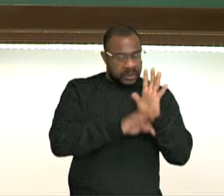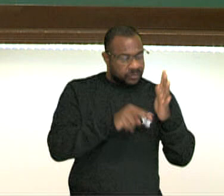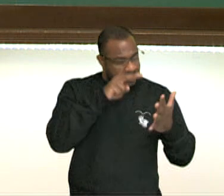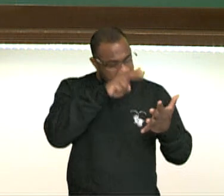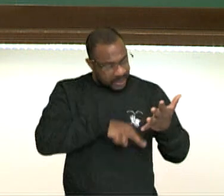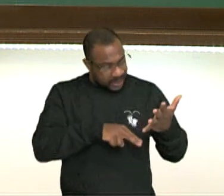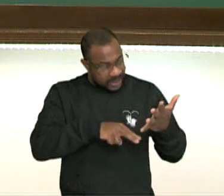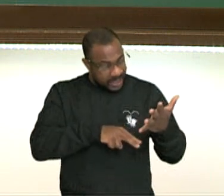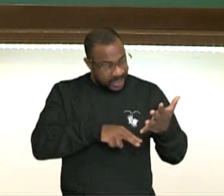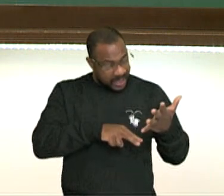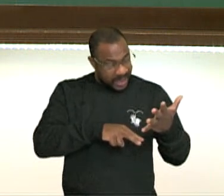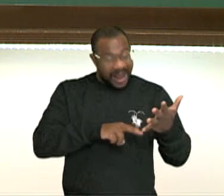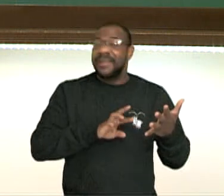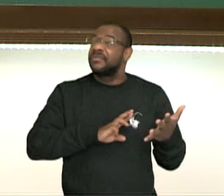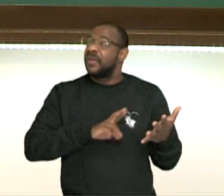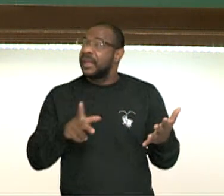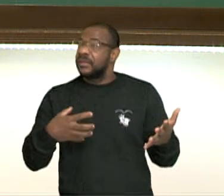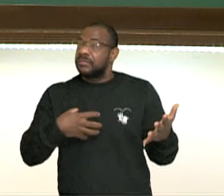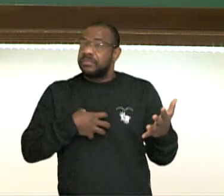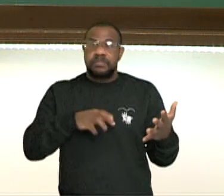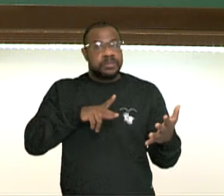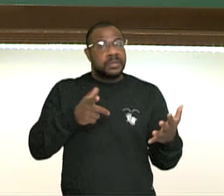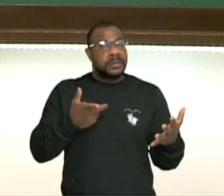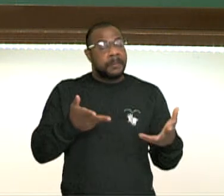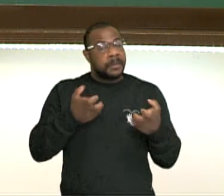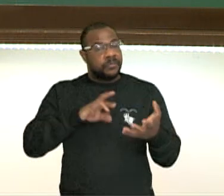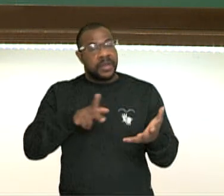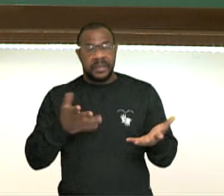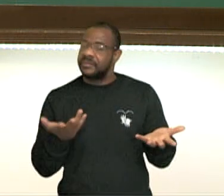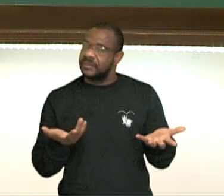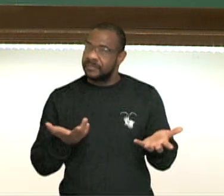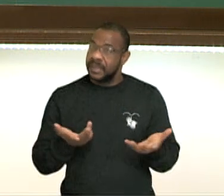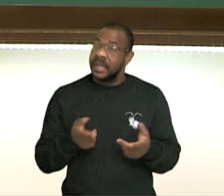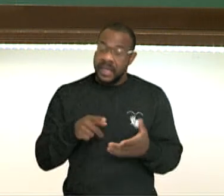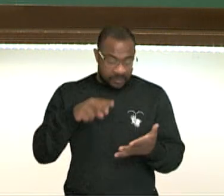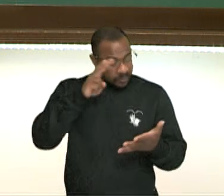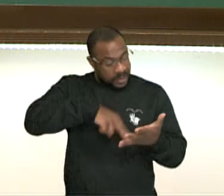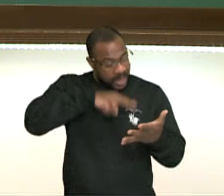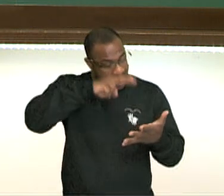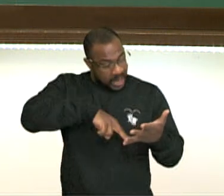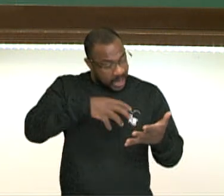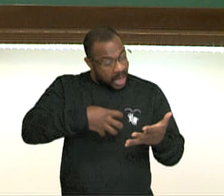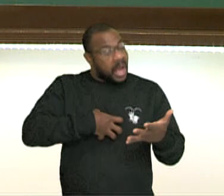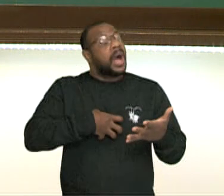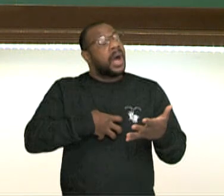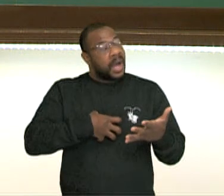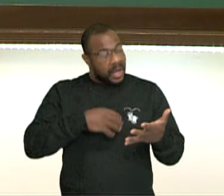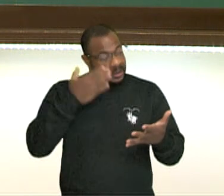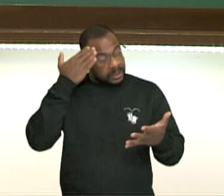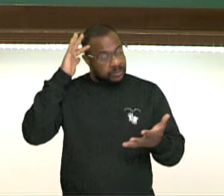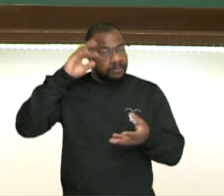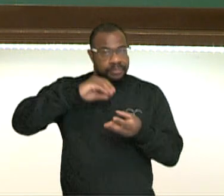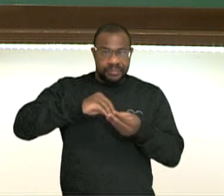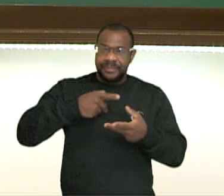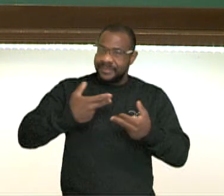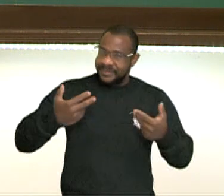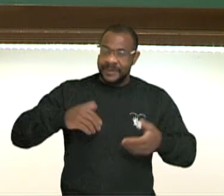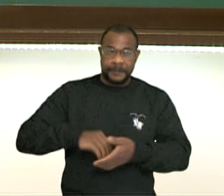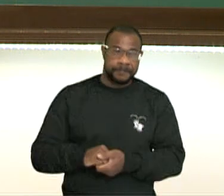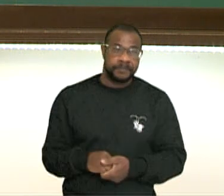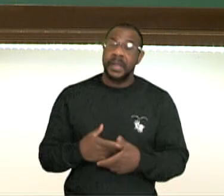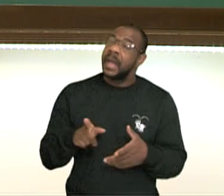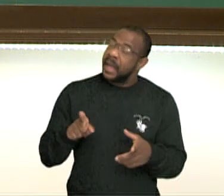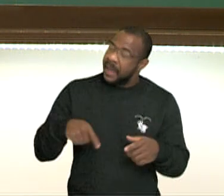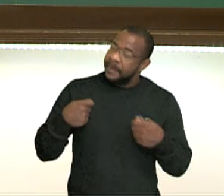mas ele vai argumentar na direção que ele queria, ele vai te convencer de alguma forma e você nem está sabendo que isso está acontecendo. Então,